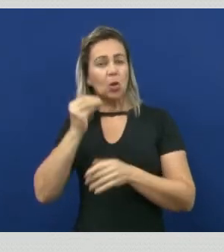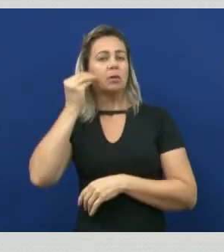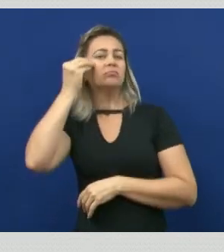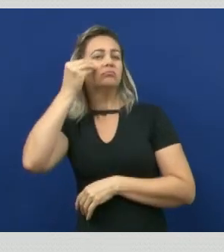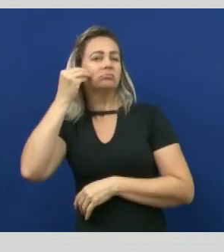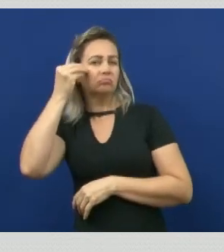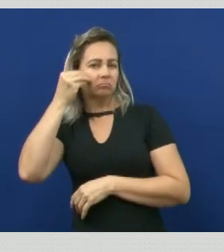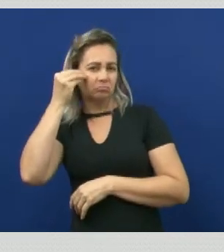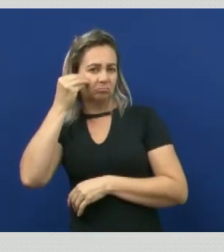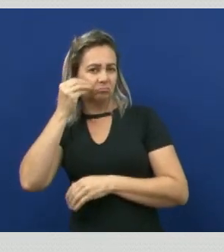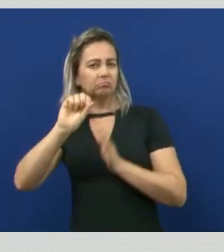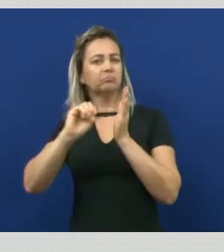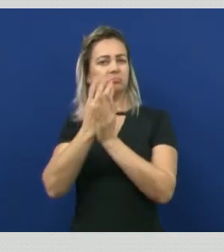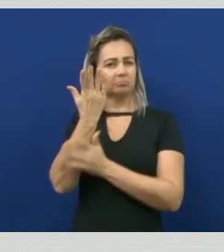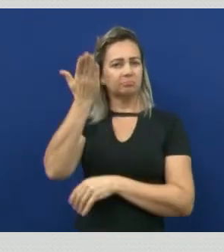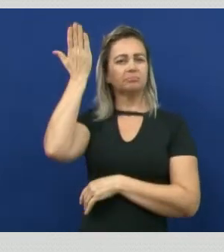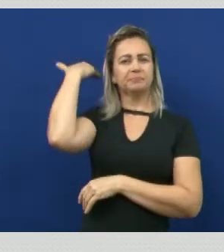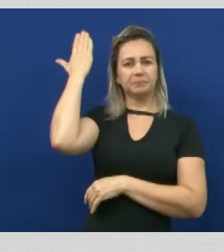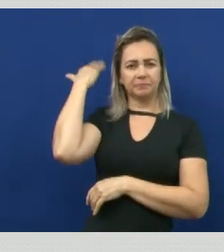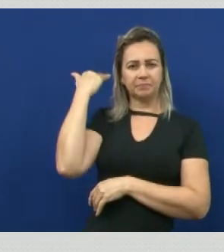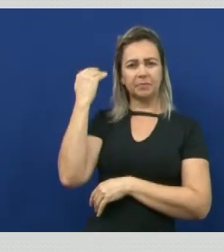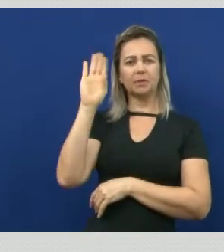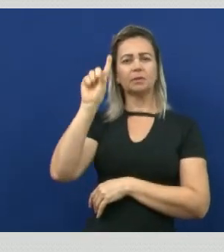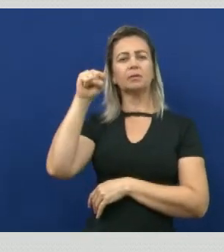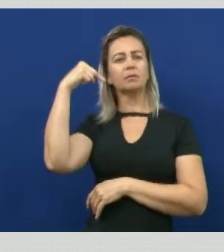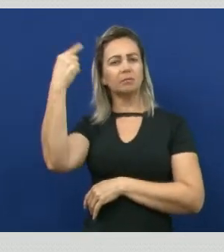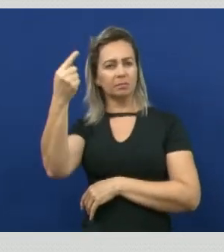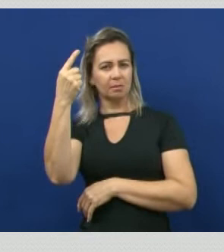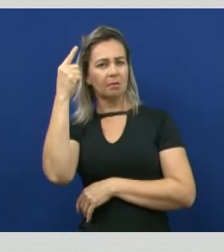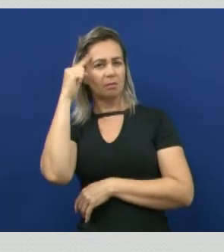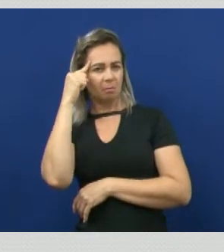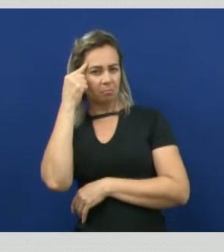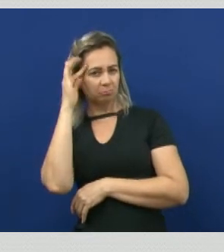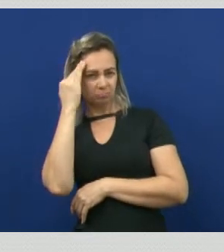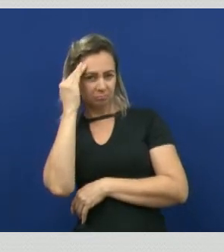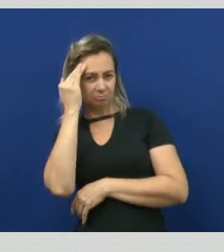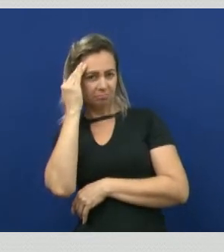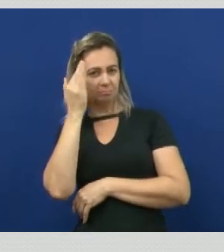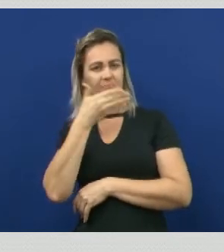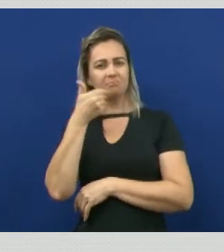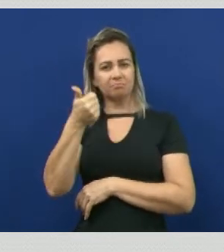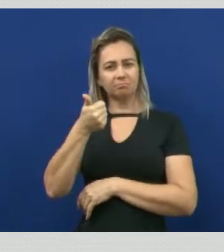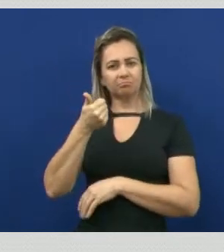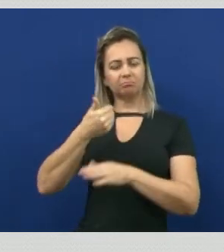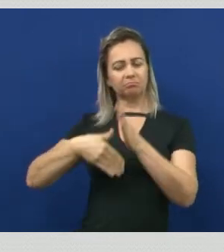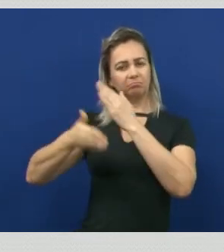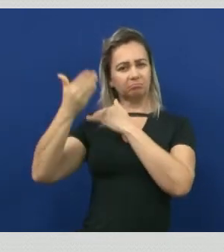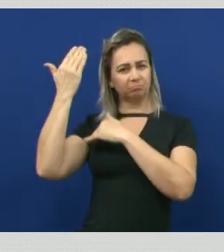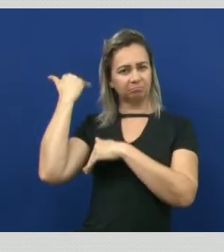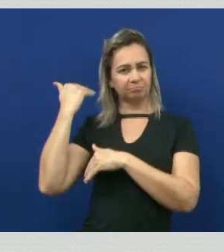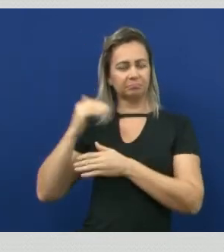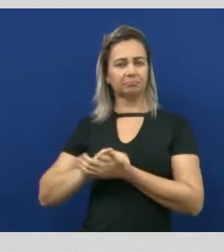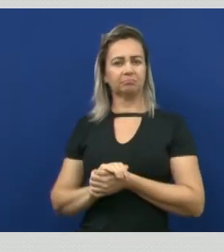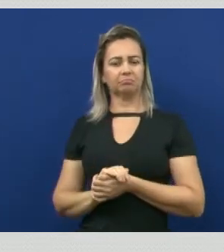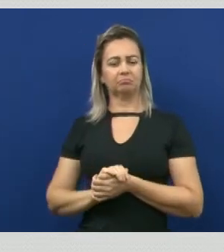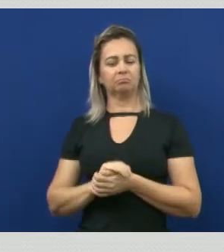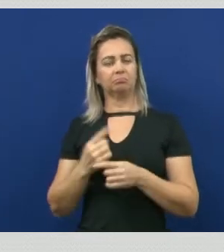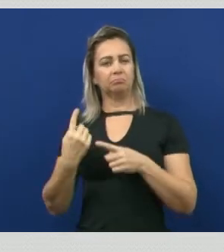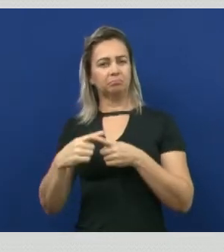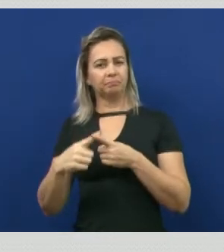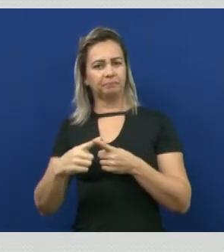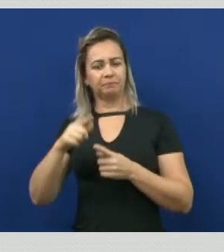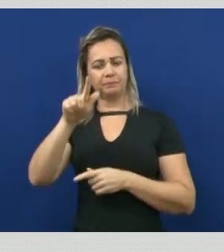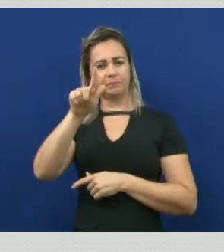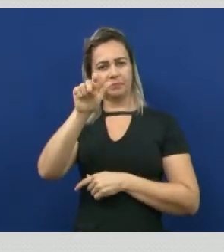que as coisas acontecem para que a gente possa entender melhor esse processo. Então, inclusive, Galileu é considerado o pai da ciência